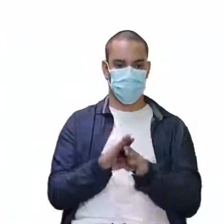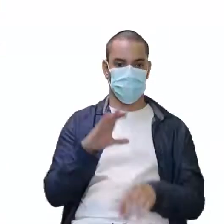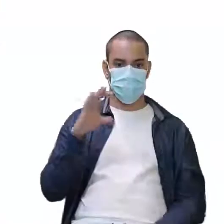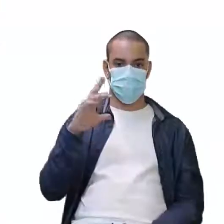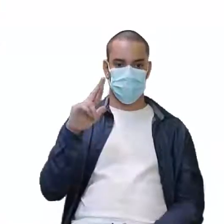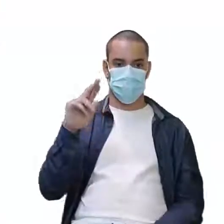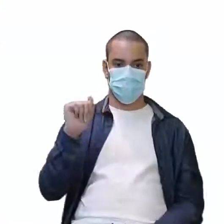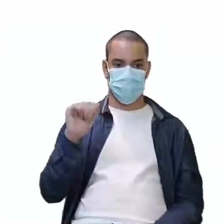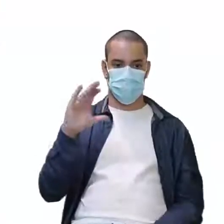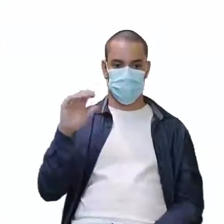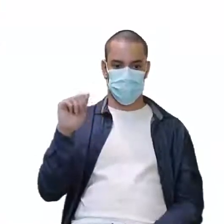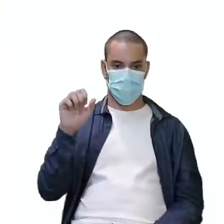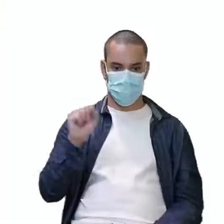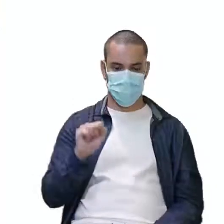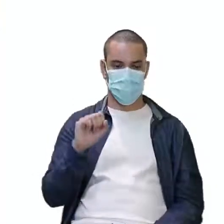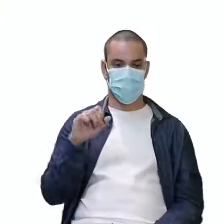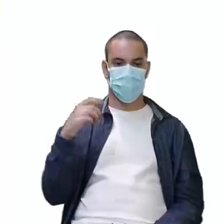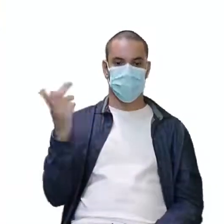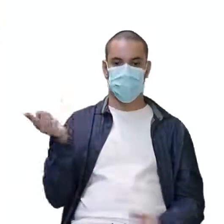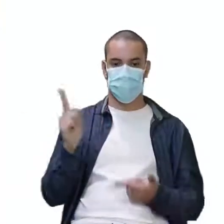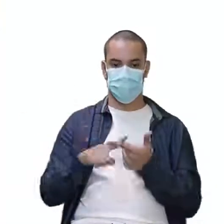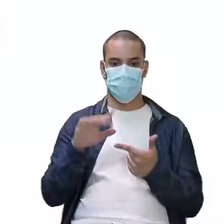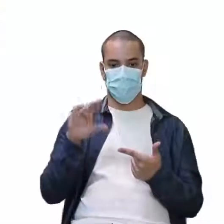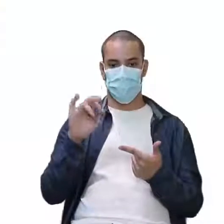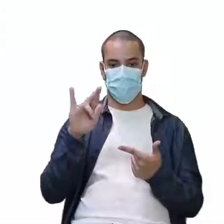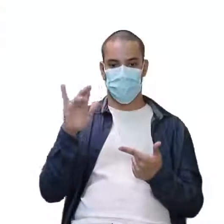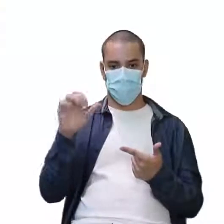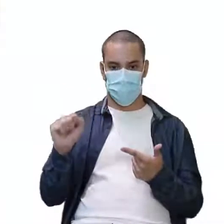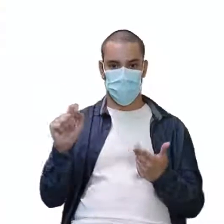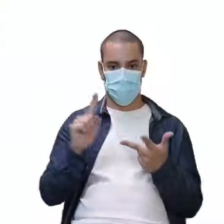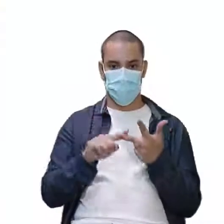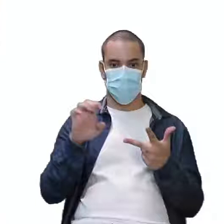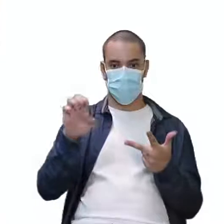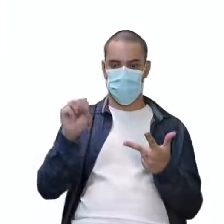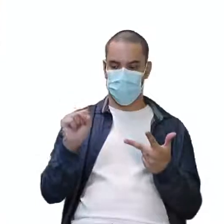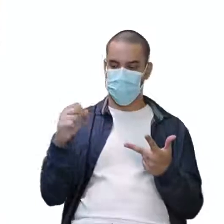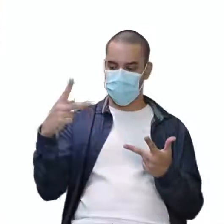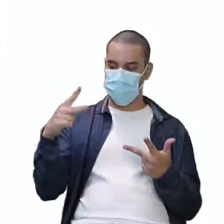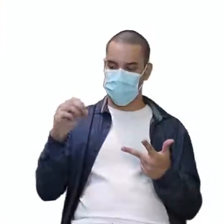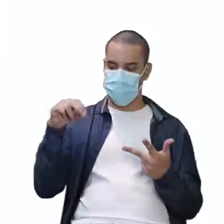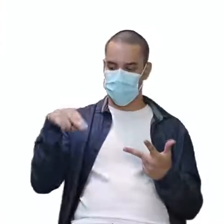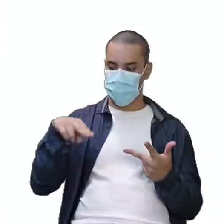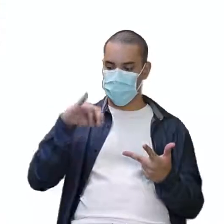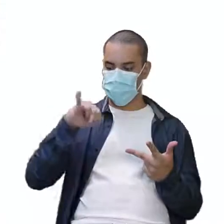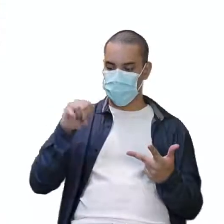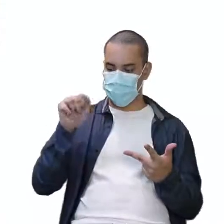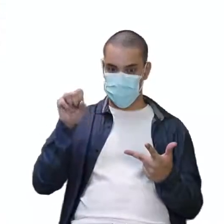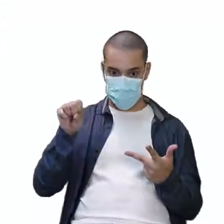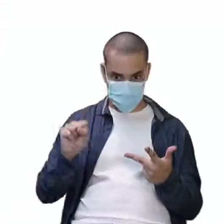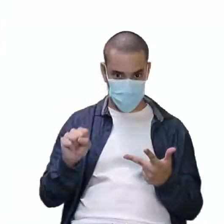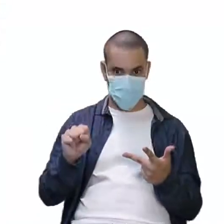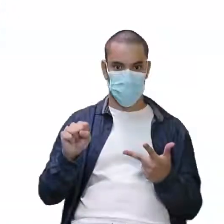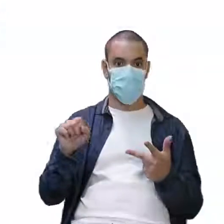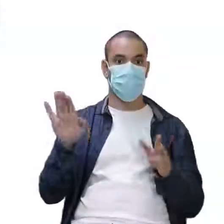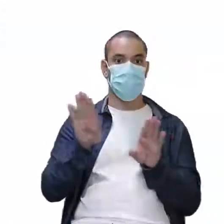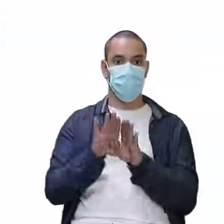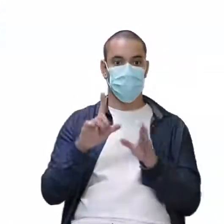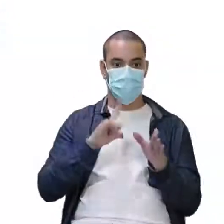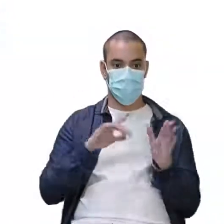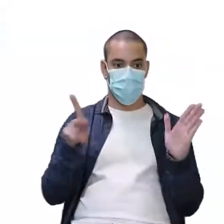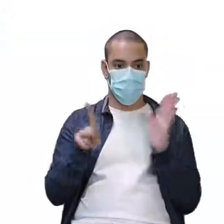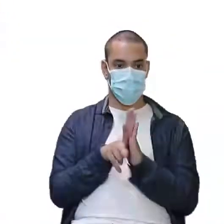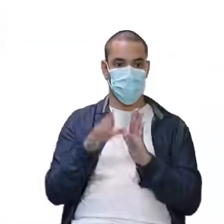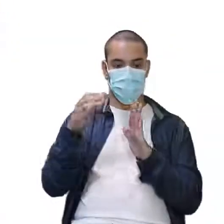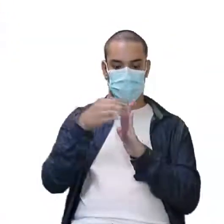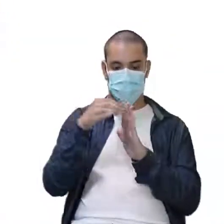os corais e as esponjas, então a gente tem ali poríferos, que são as esponjas, os corais, que são os quinidários, as